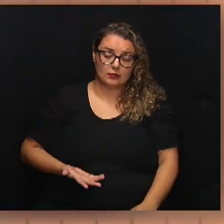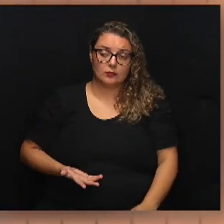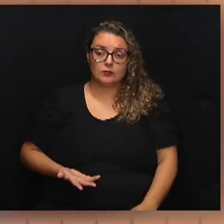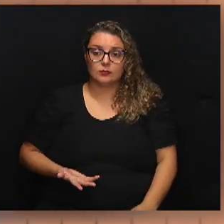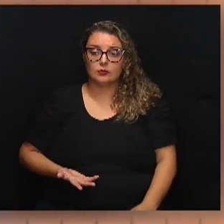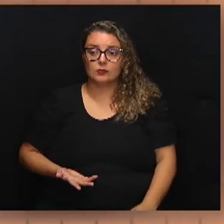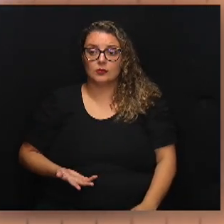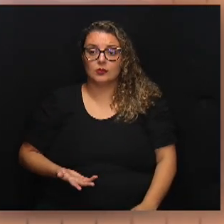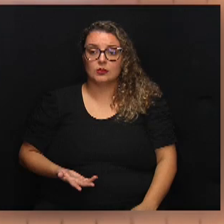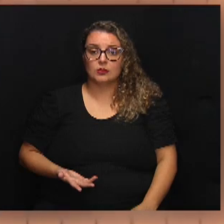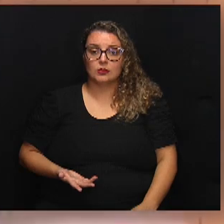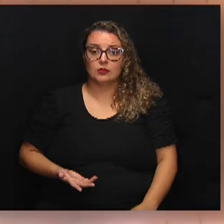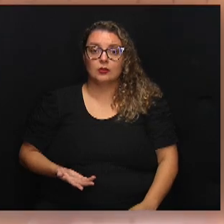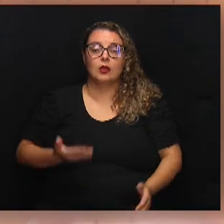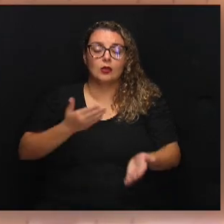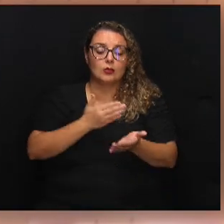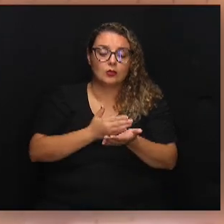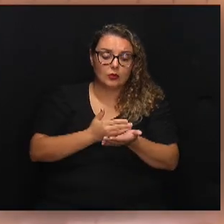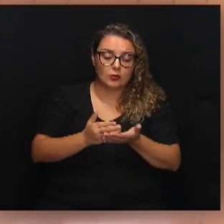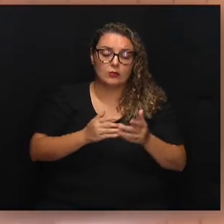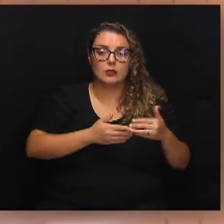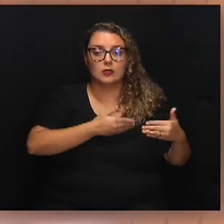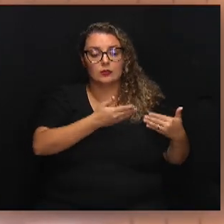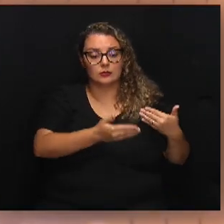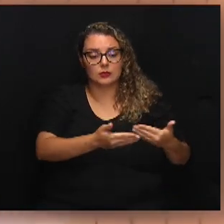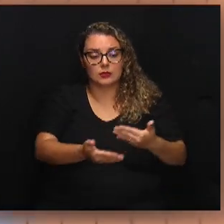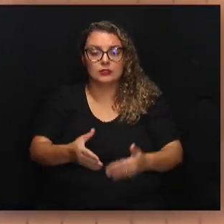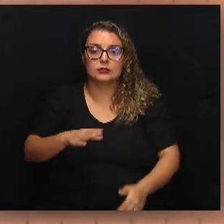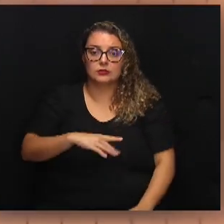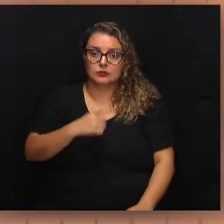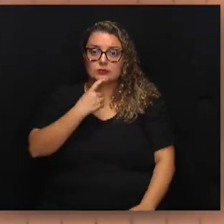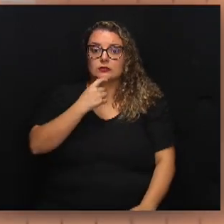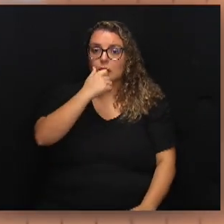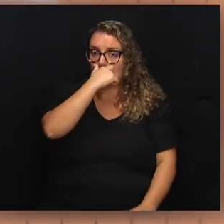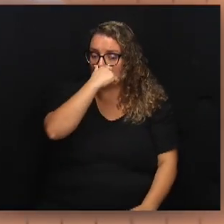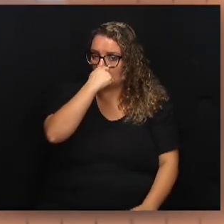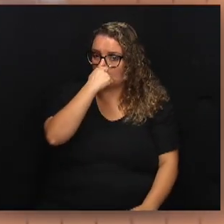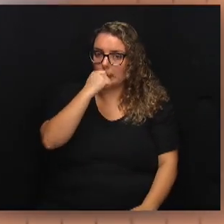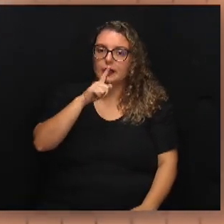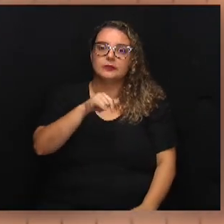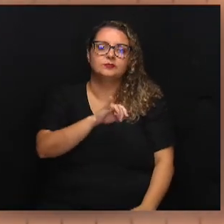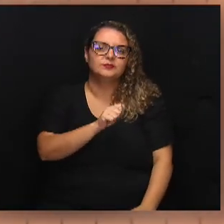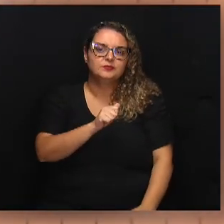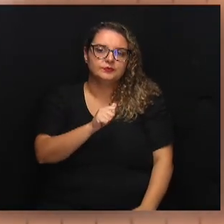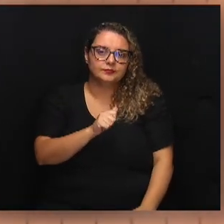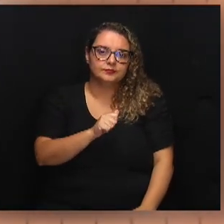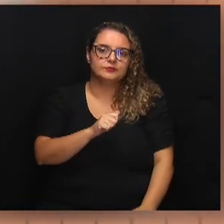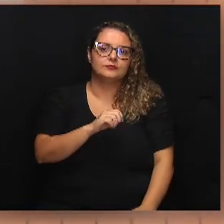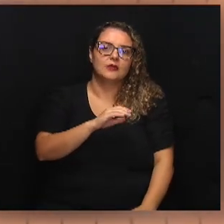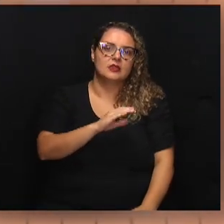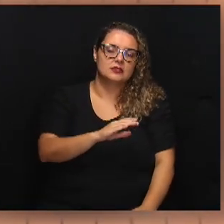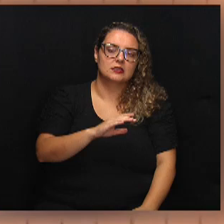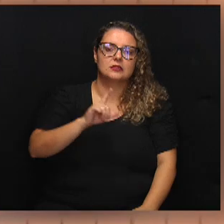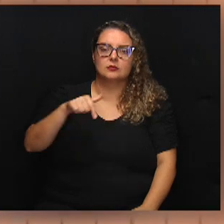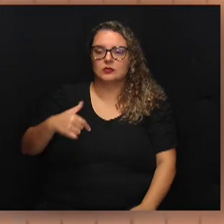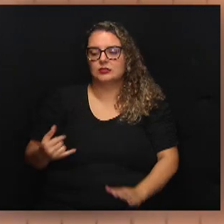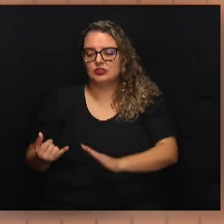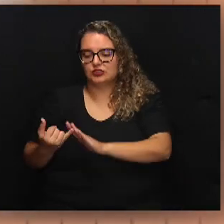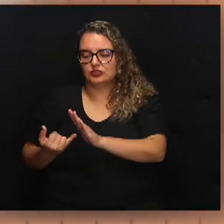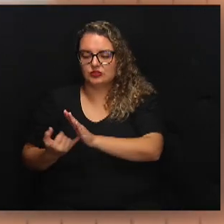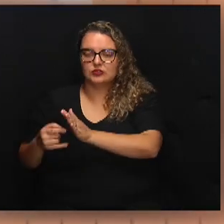foi o que iniciou essa trajetória da cidade. Então, depois do IAC, lógico, vieram os institutos de pesquisa,